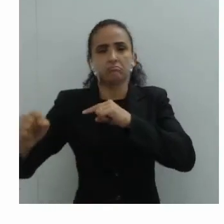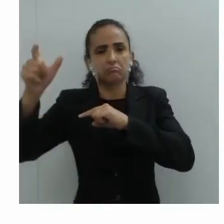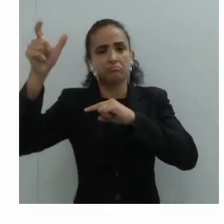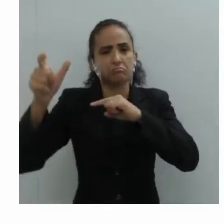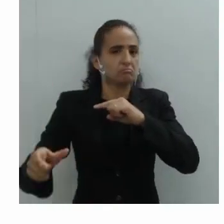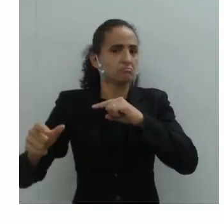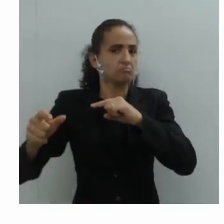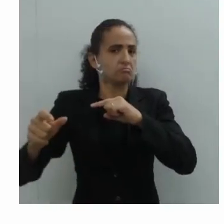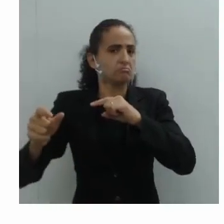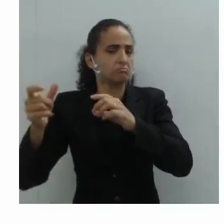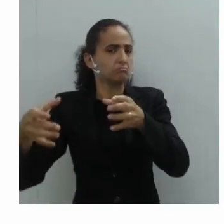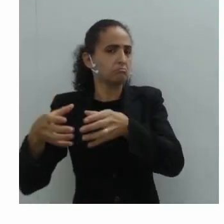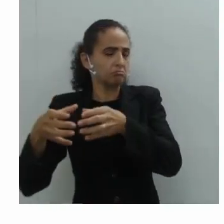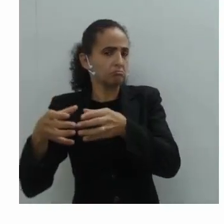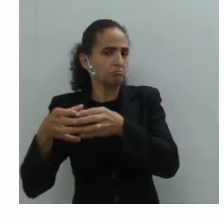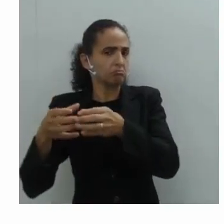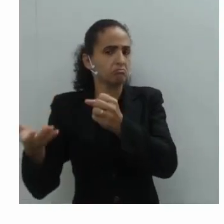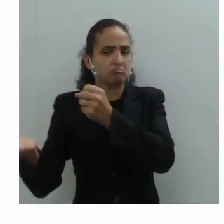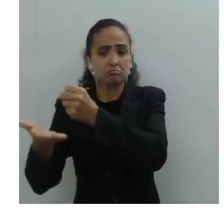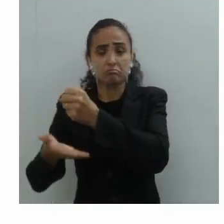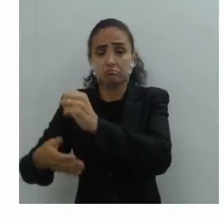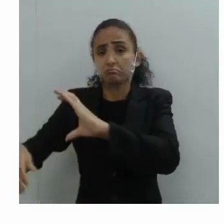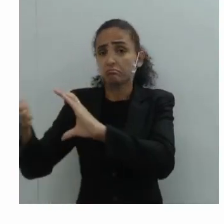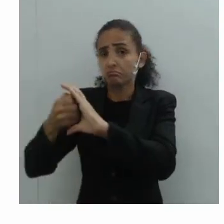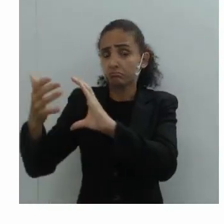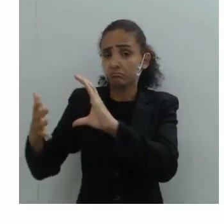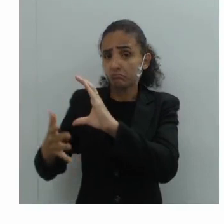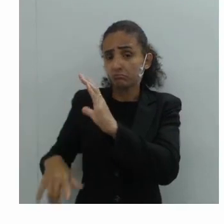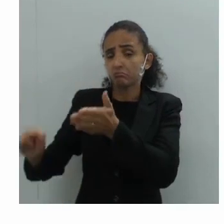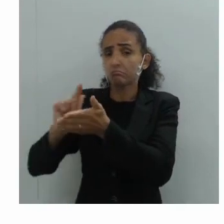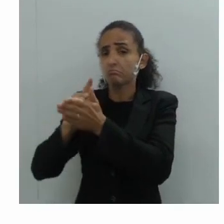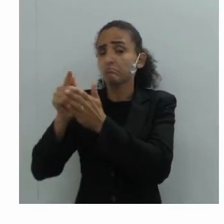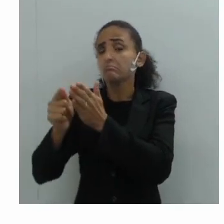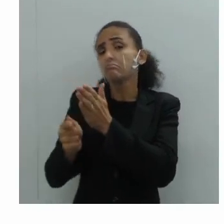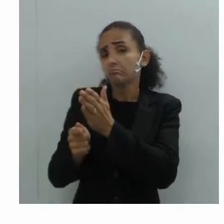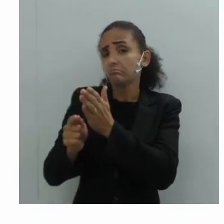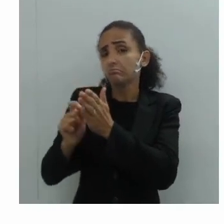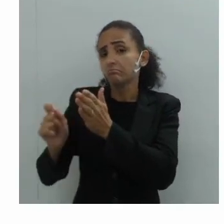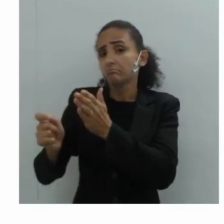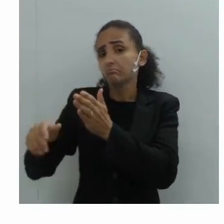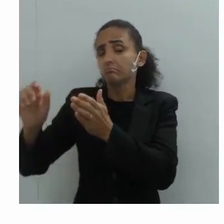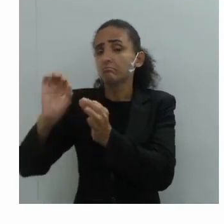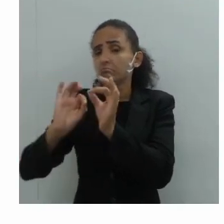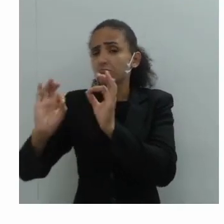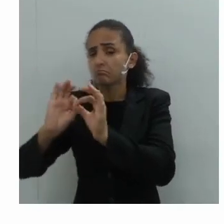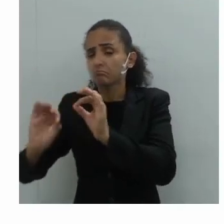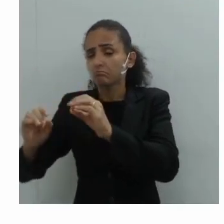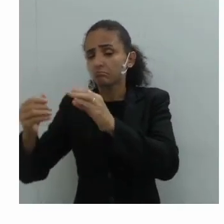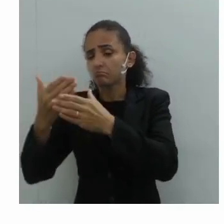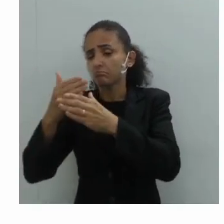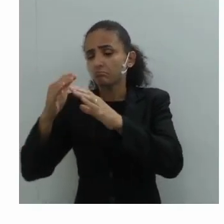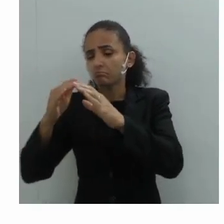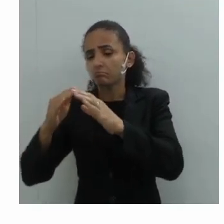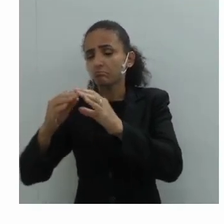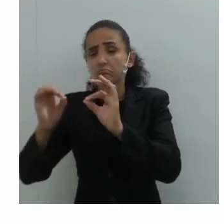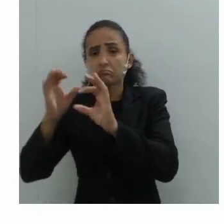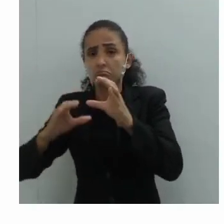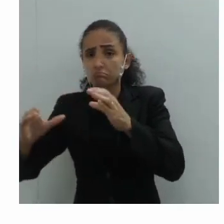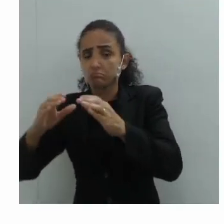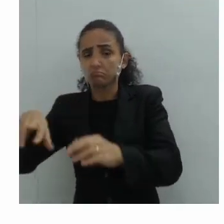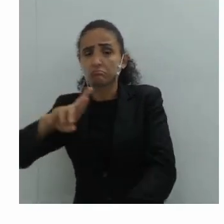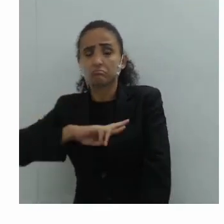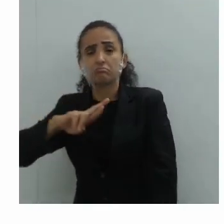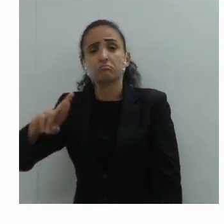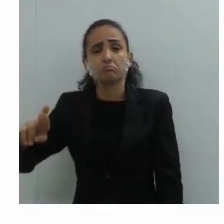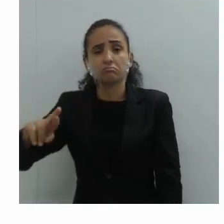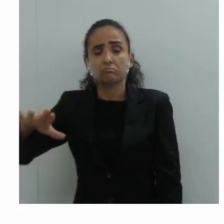ou um grupo, tendo como base características como gênero, etnia, nacionalidade,